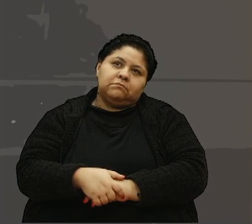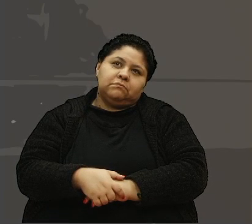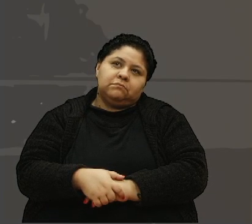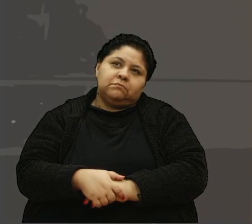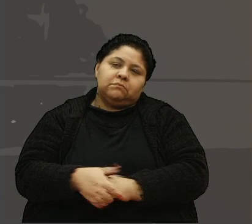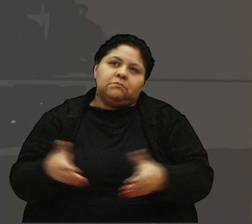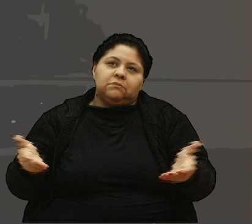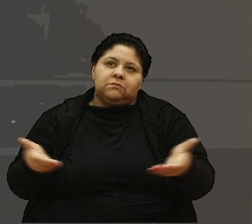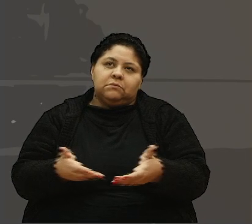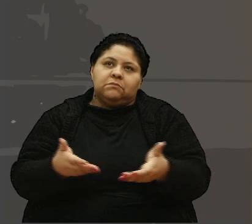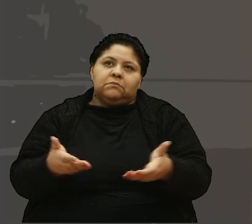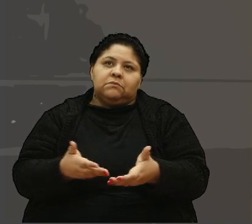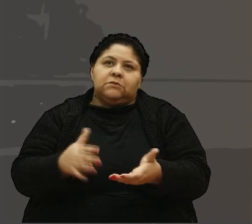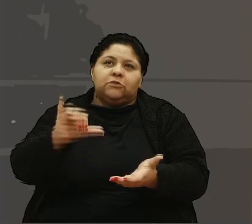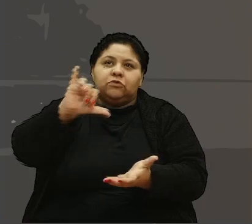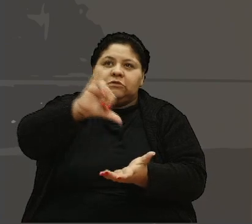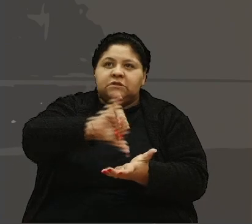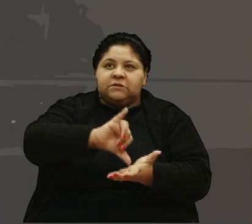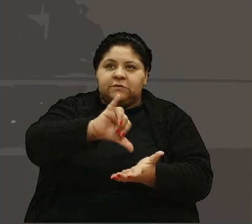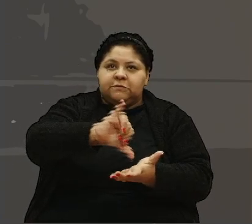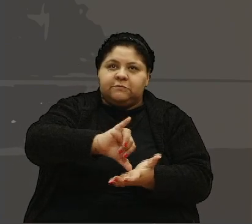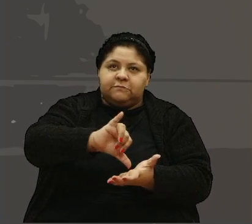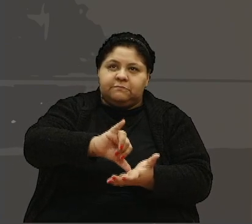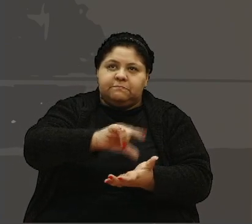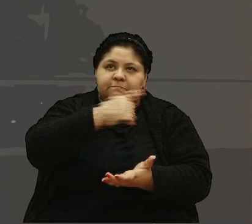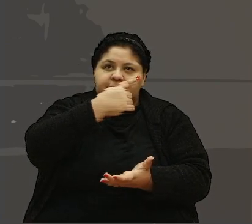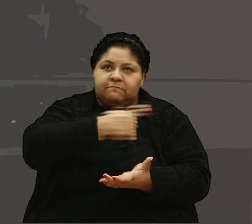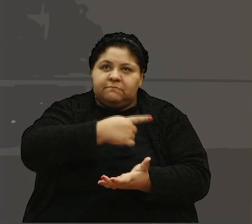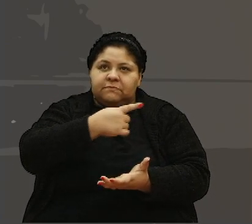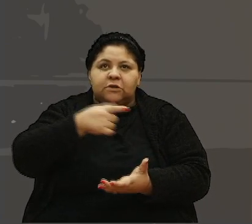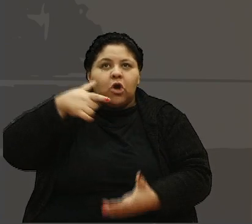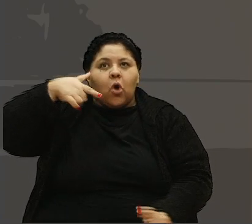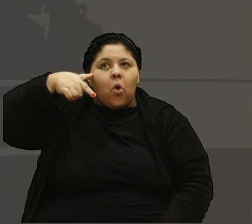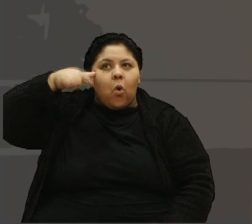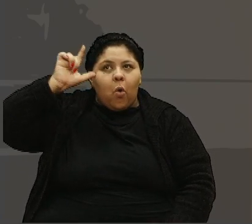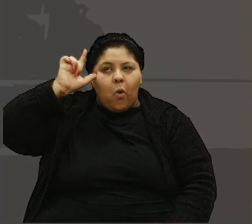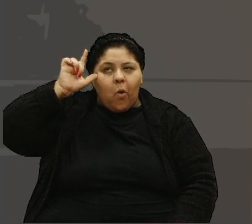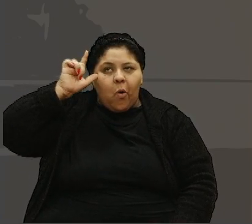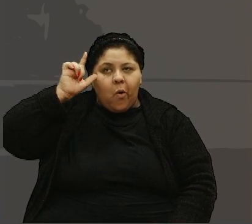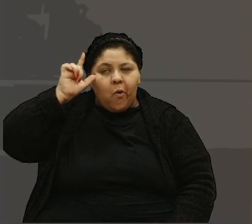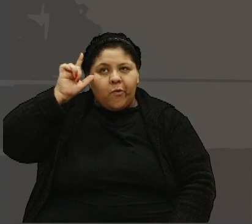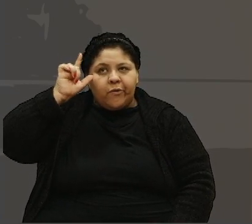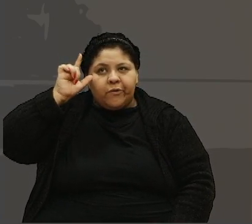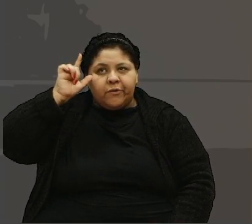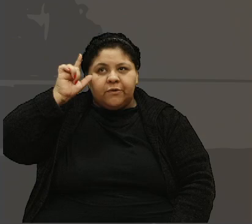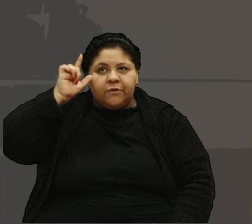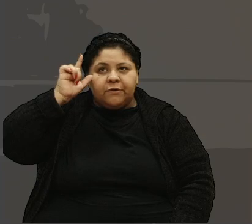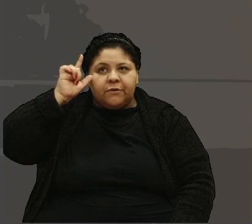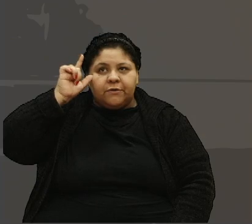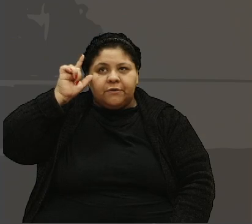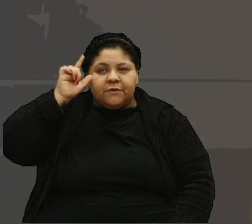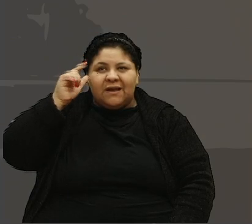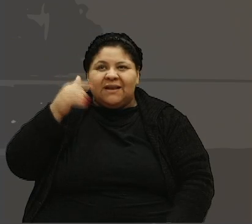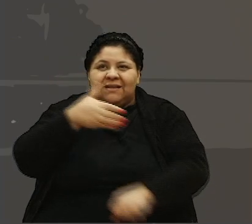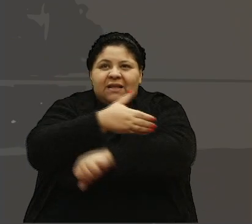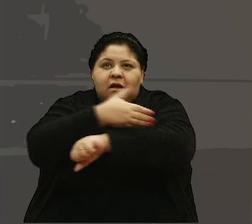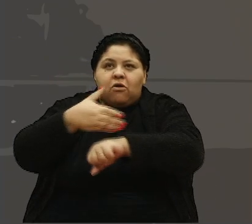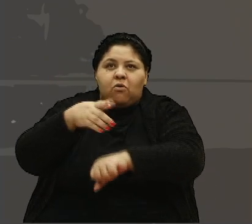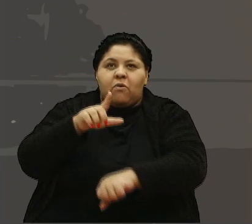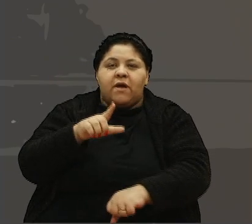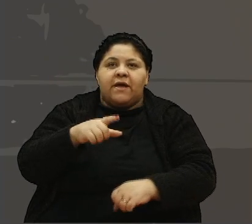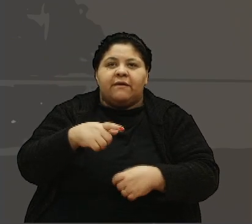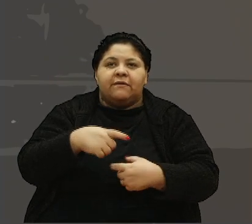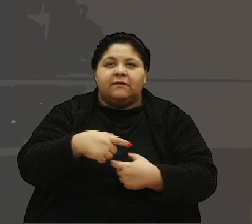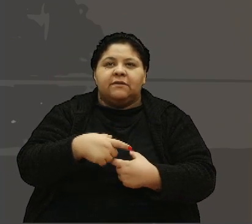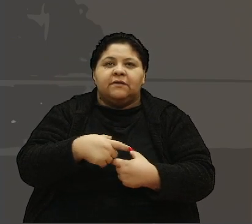Agora aqui na parte central. Estive ontem ali aqui na Garibaldi,